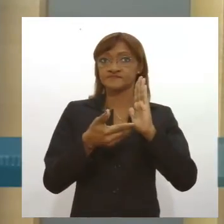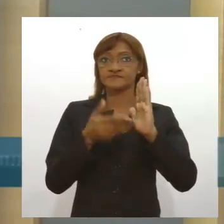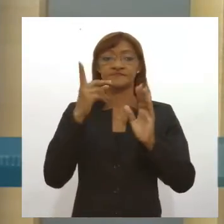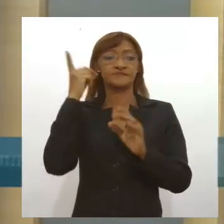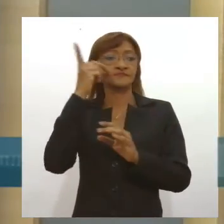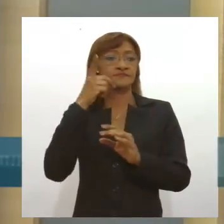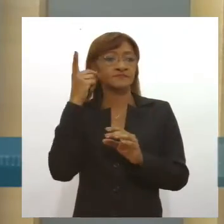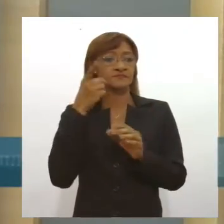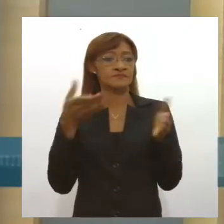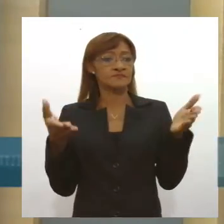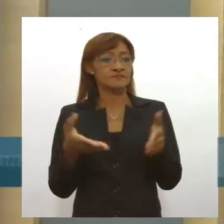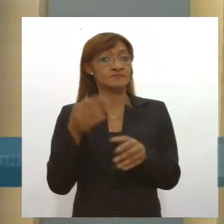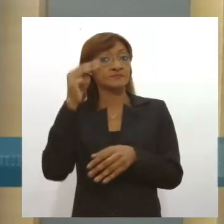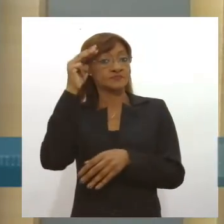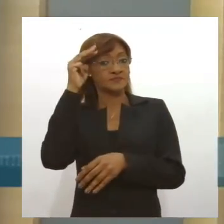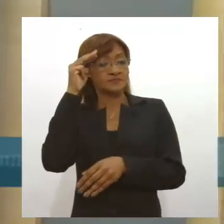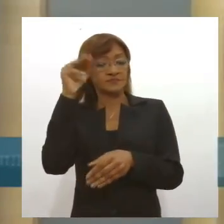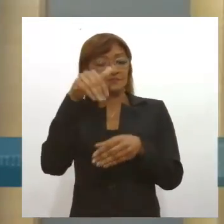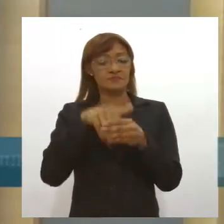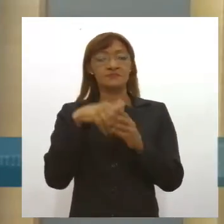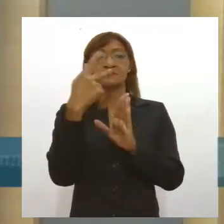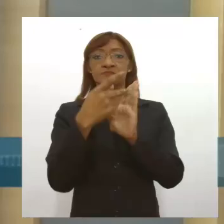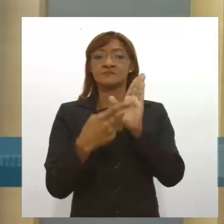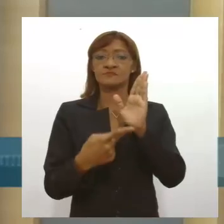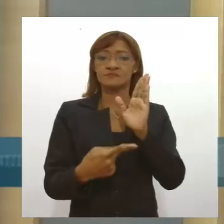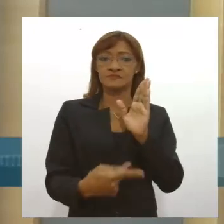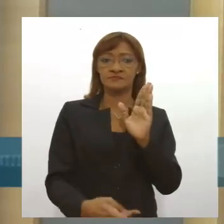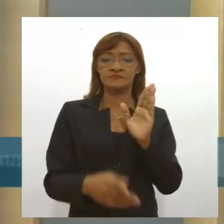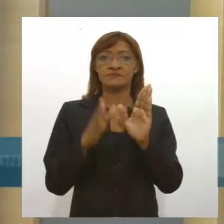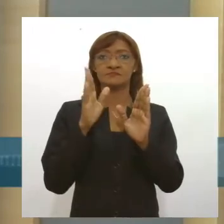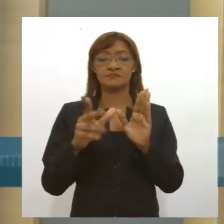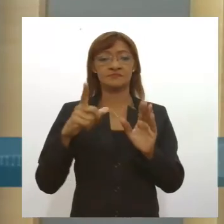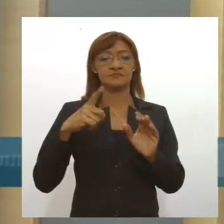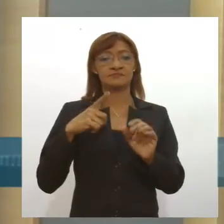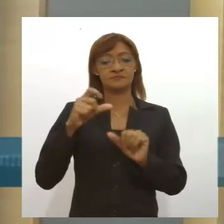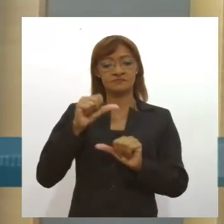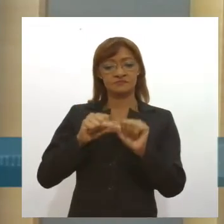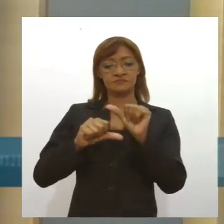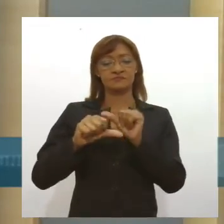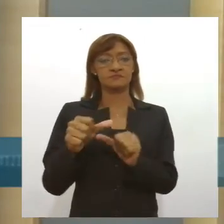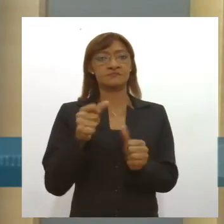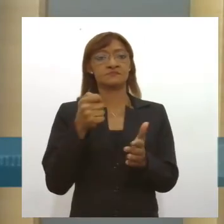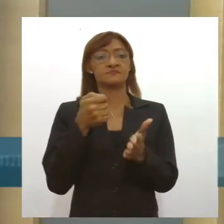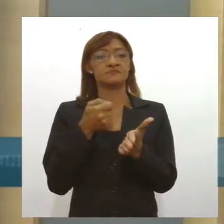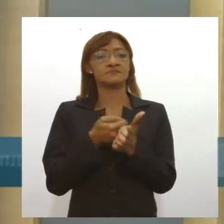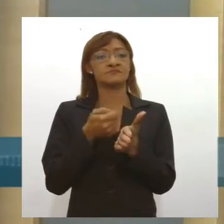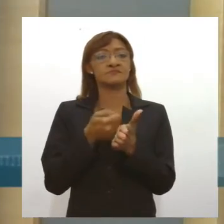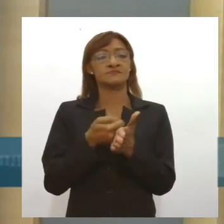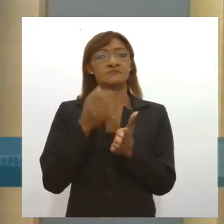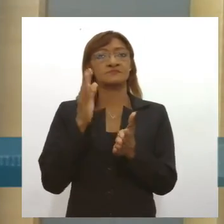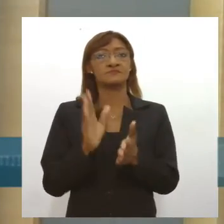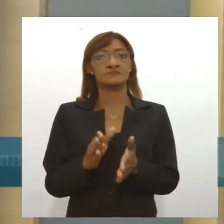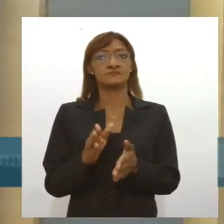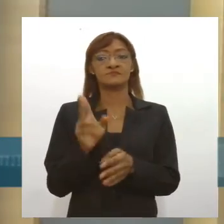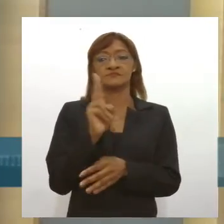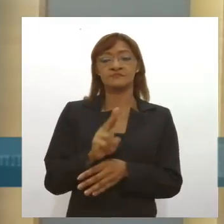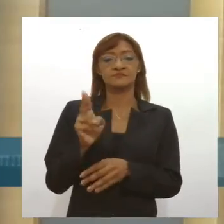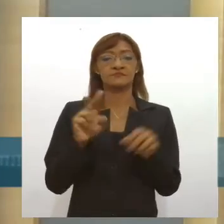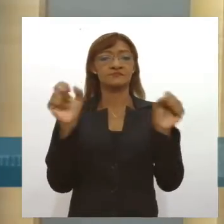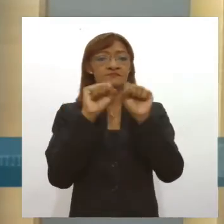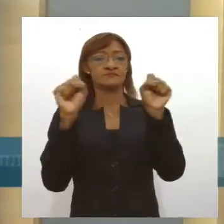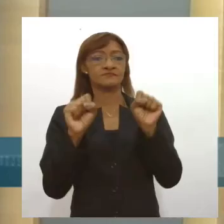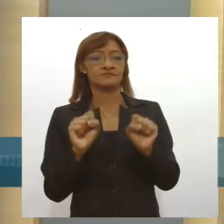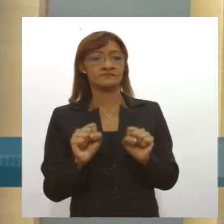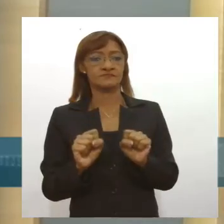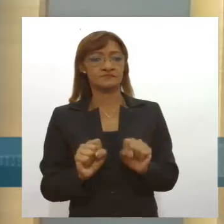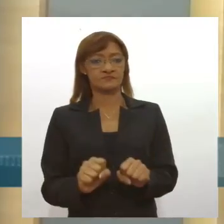votada nesta terça-feira o projeto que estabelece uma transição para a cobrança de encargos e tarifas de uso dos sistemas